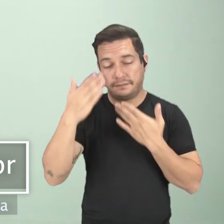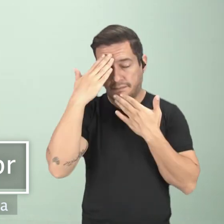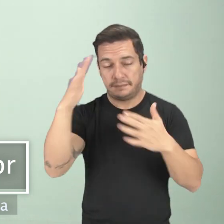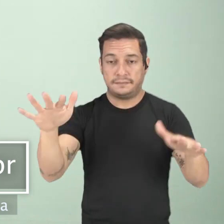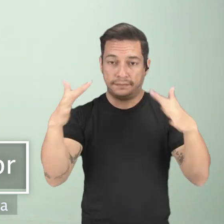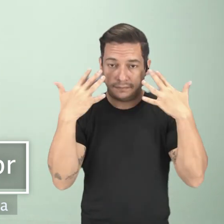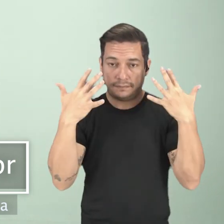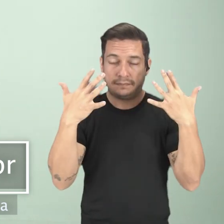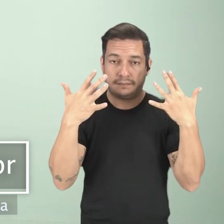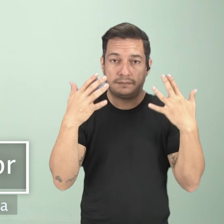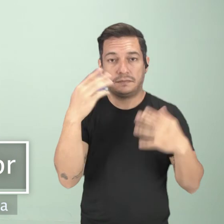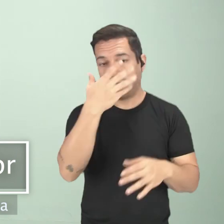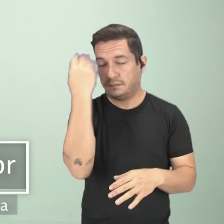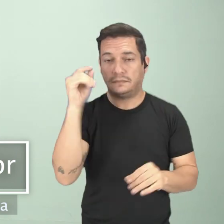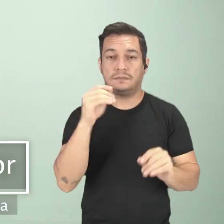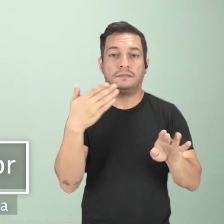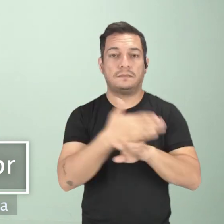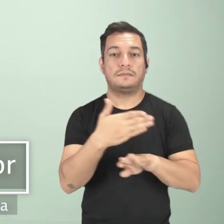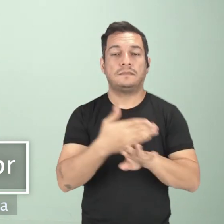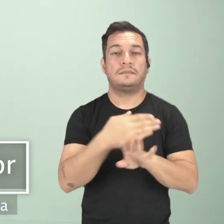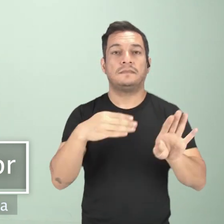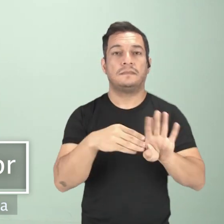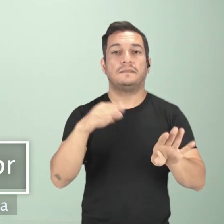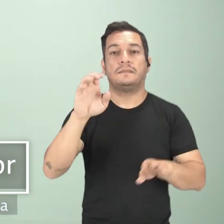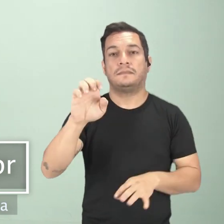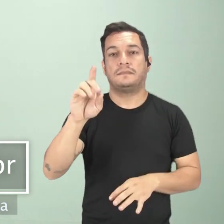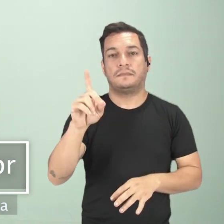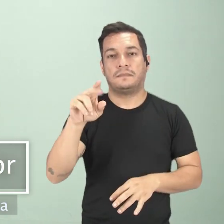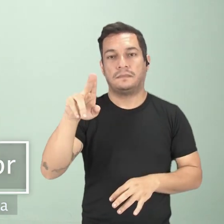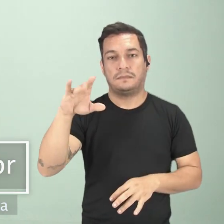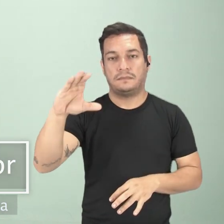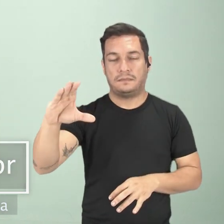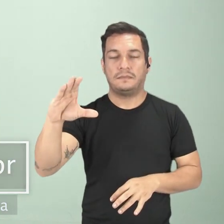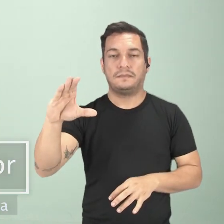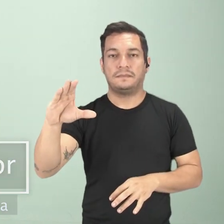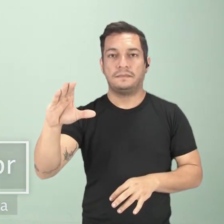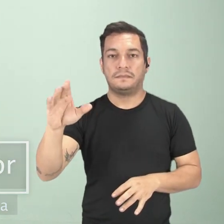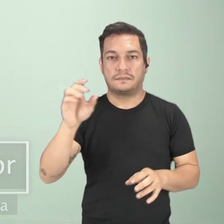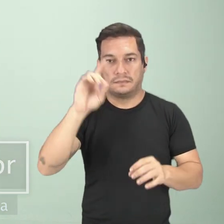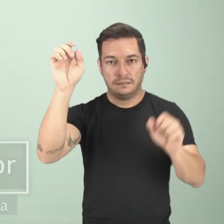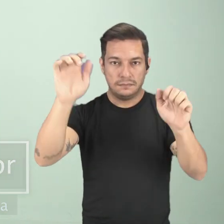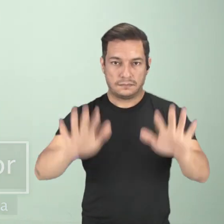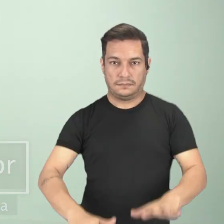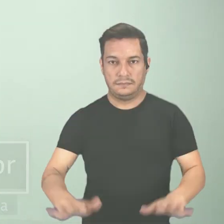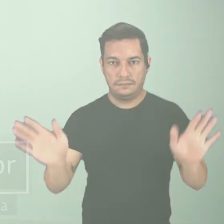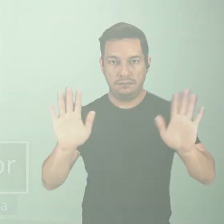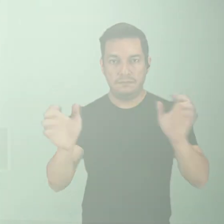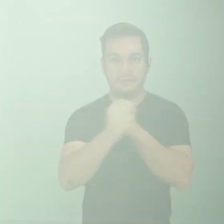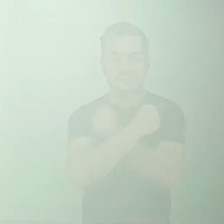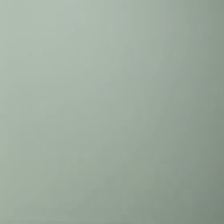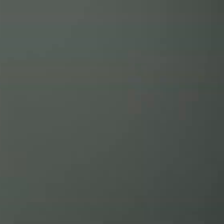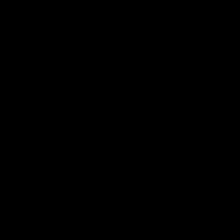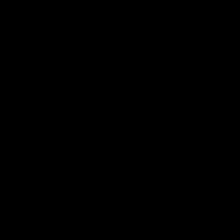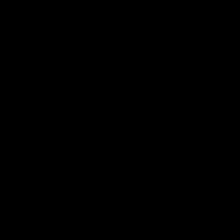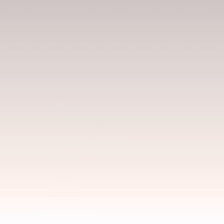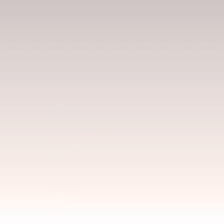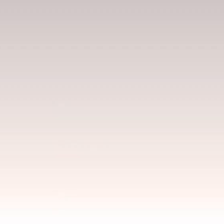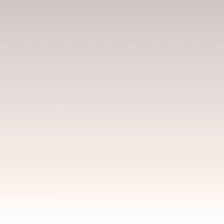pela atenção. Não esqueça de acessar os demais conteúdos da plataforma Eduque. Fique com Deus. Um abraço.